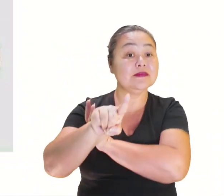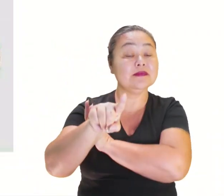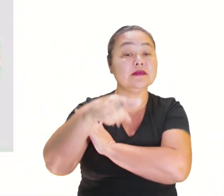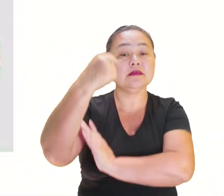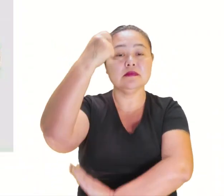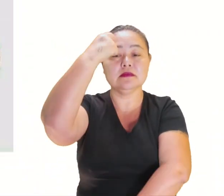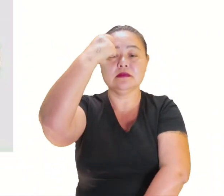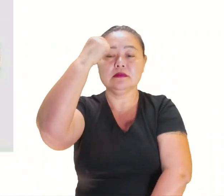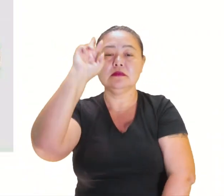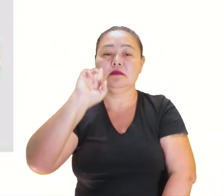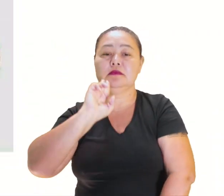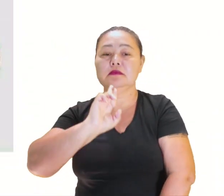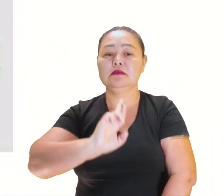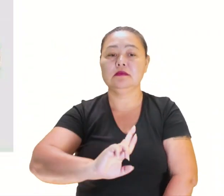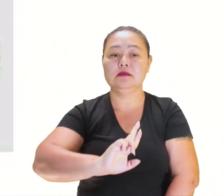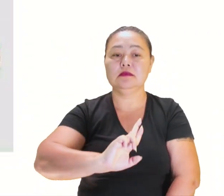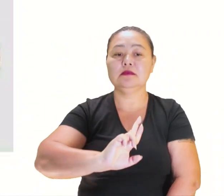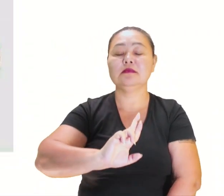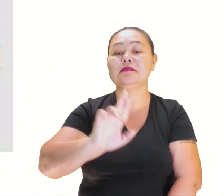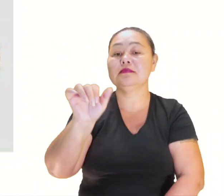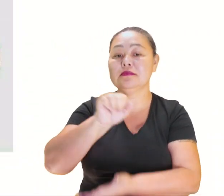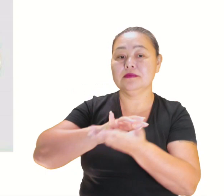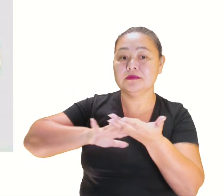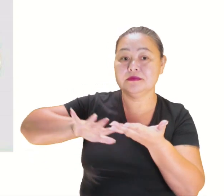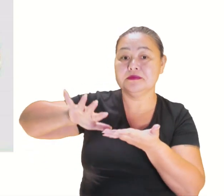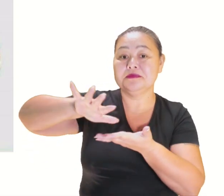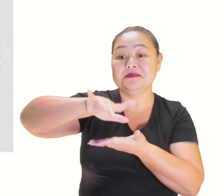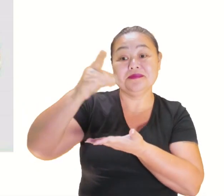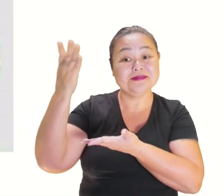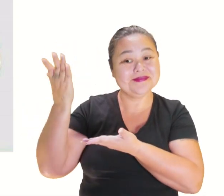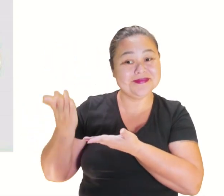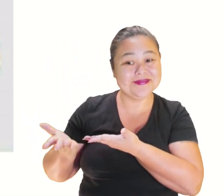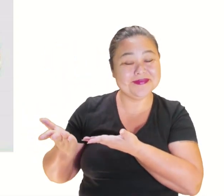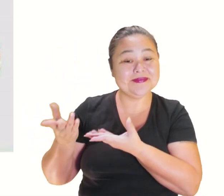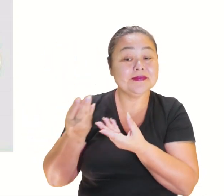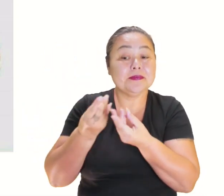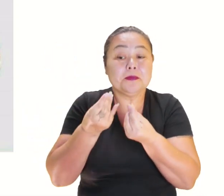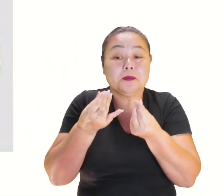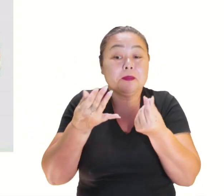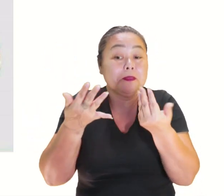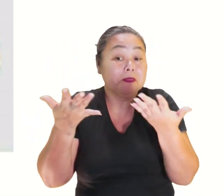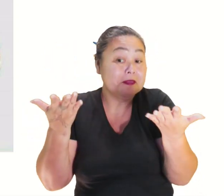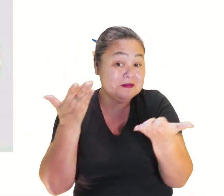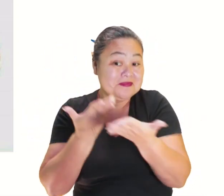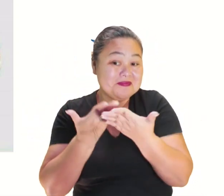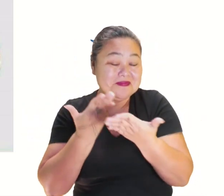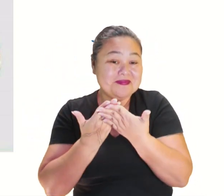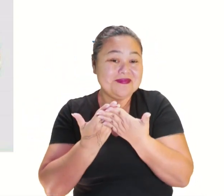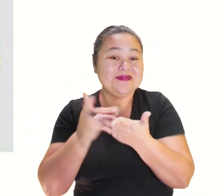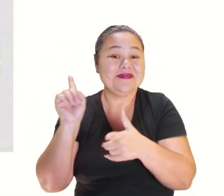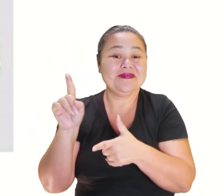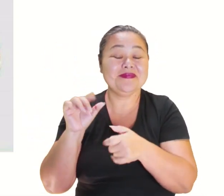hoje? Pense e responda. Álgebra. Nada melhor do que um negócio abstrato, né? Aula de álgebra.